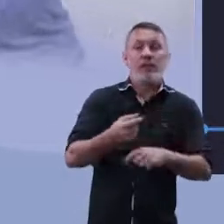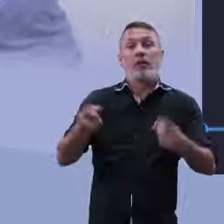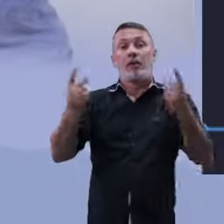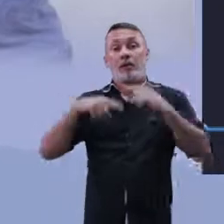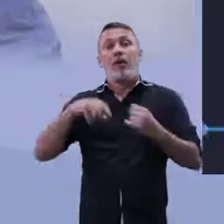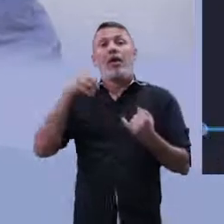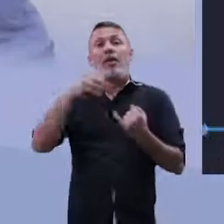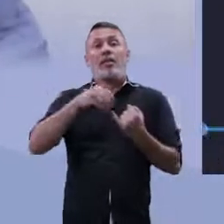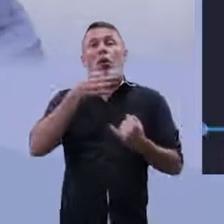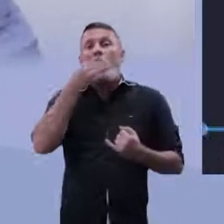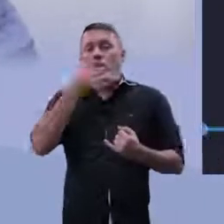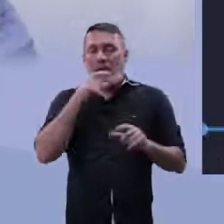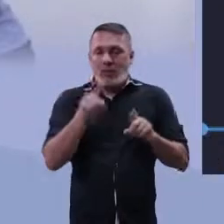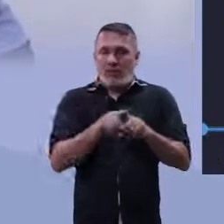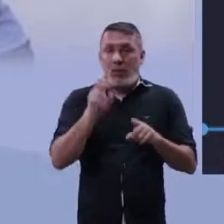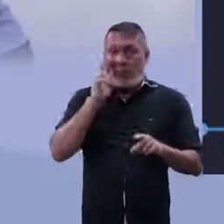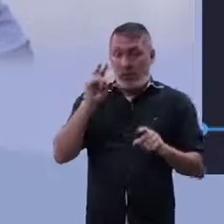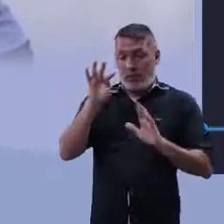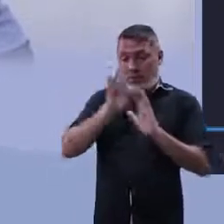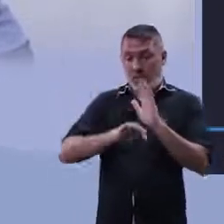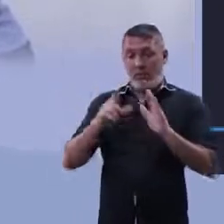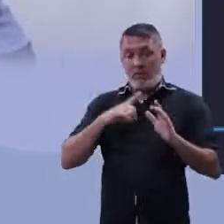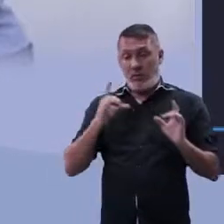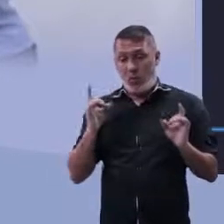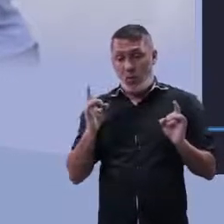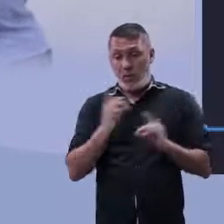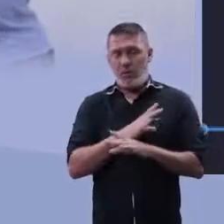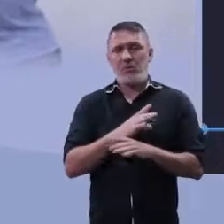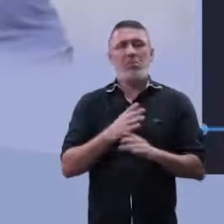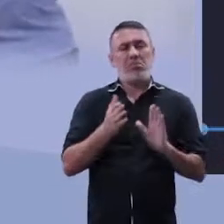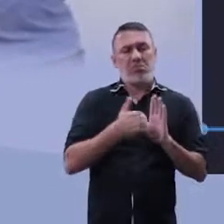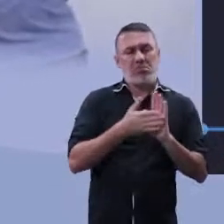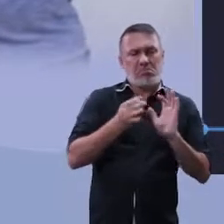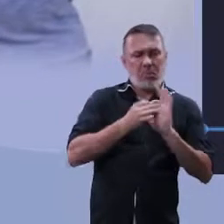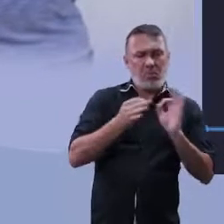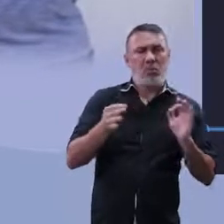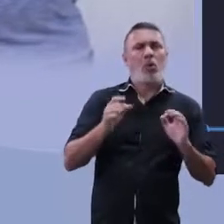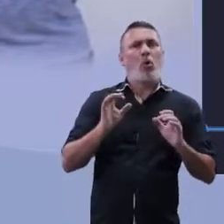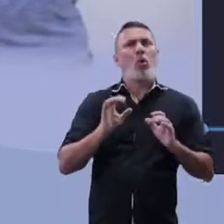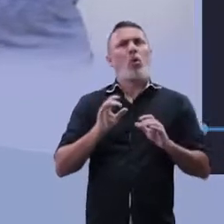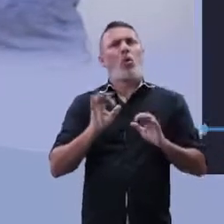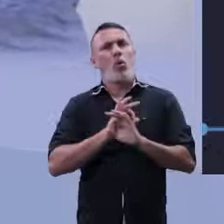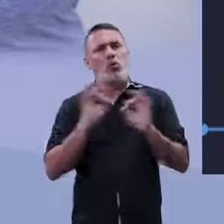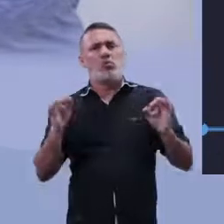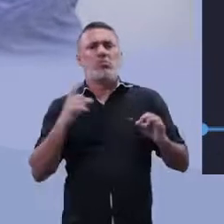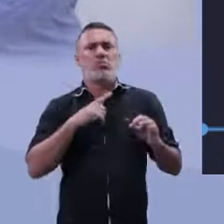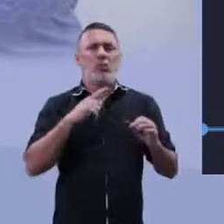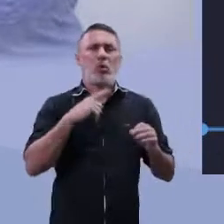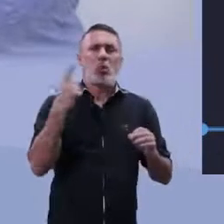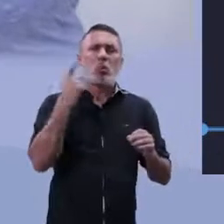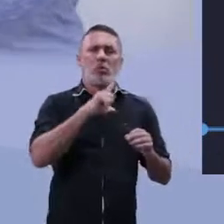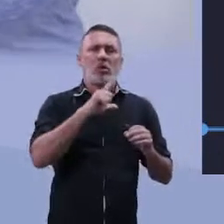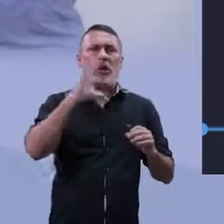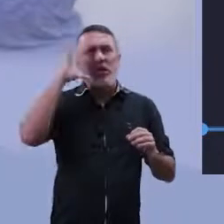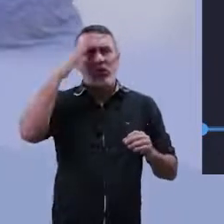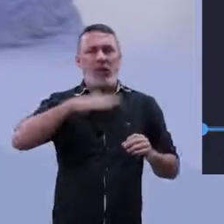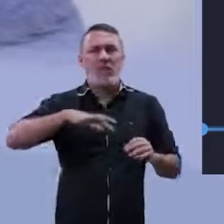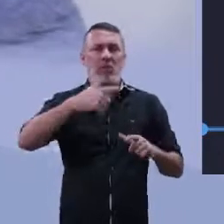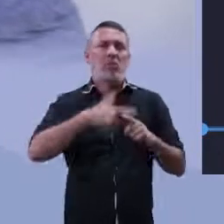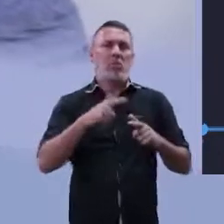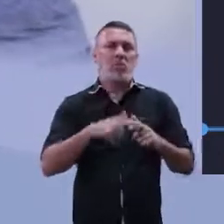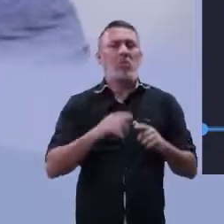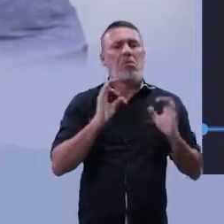olha o comentário sobre essa redação. O texto apresenta uma conclusão, uma proposta ampla e abrangente de intervenção para o problema